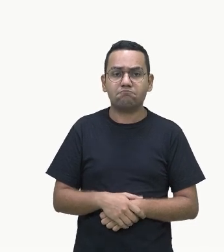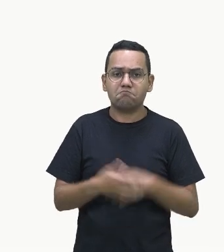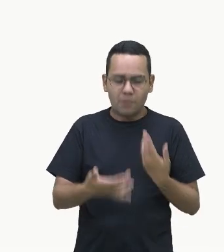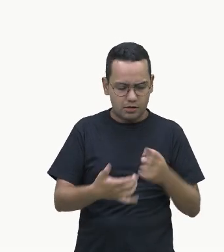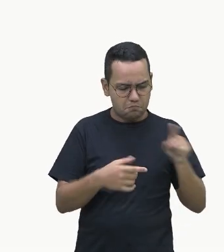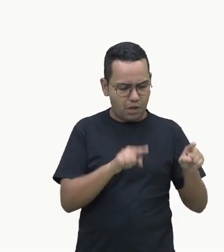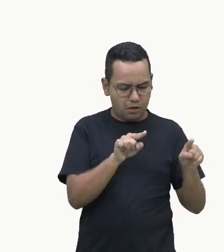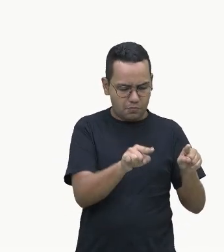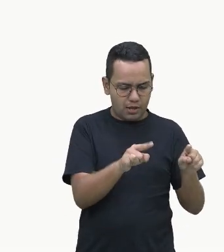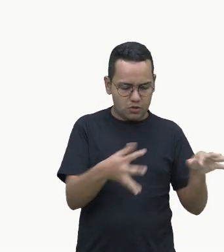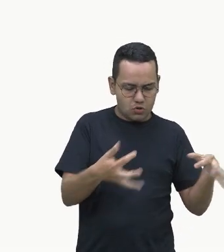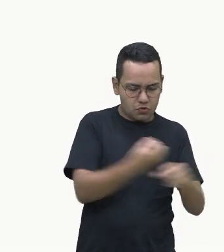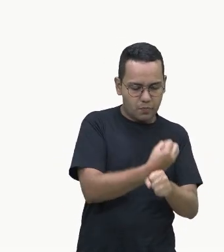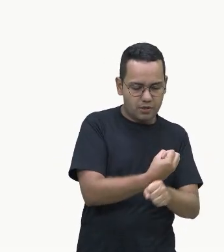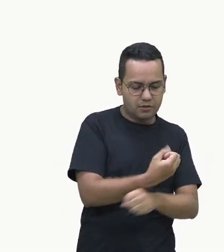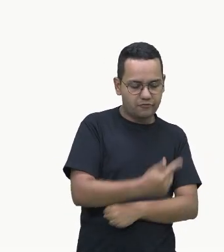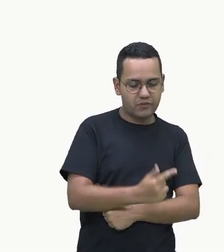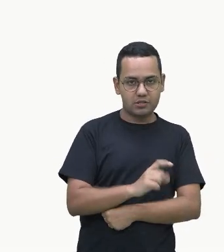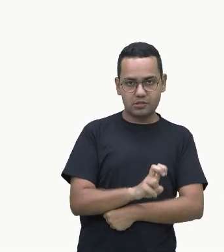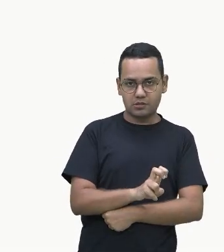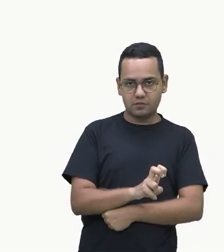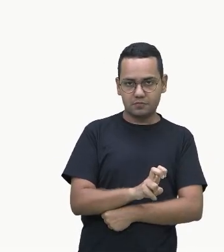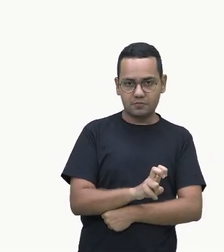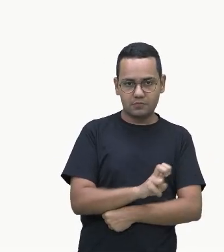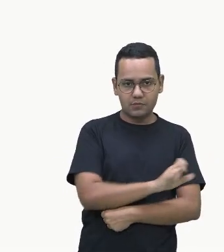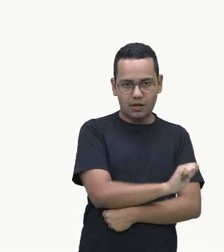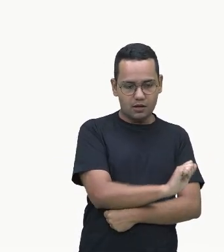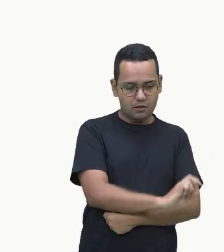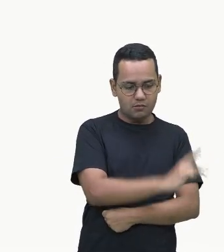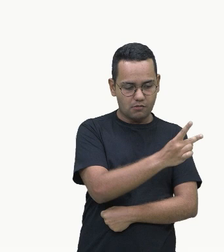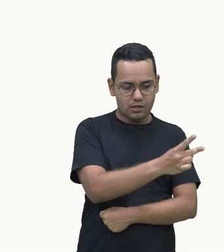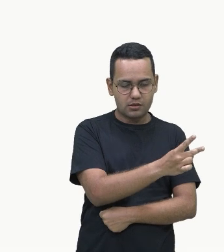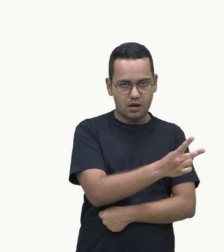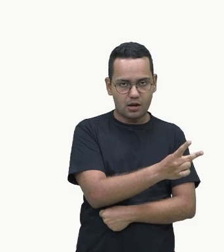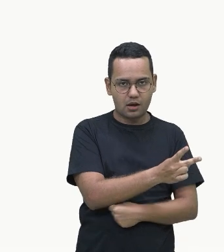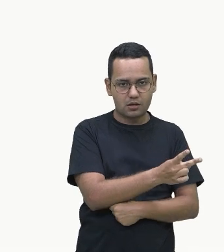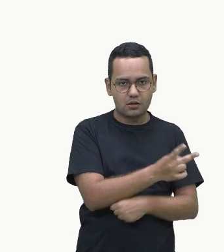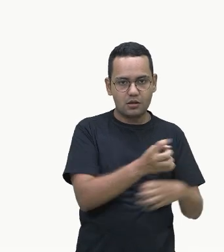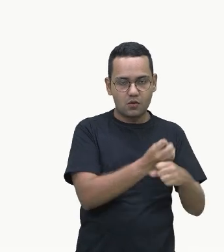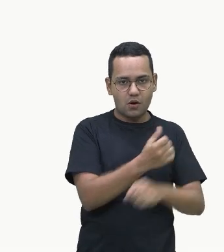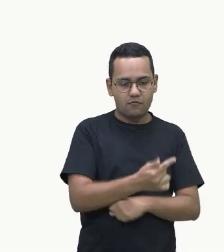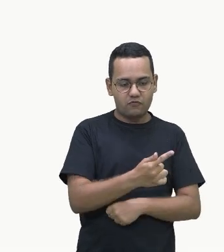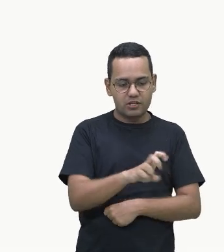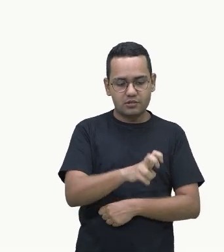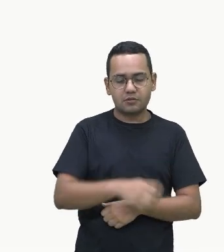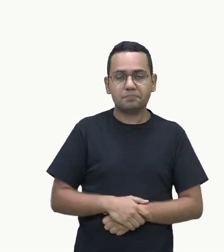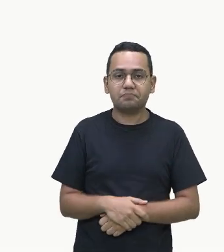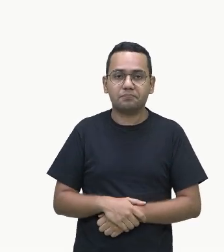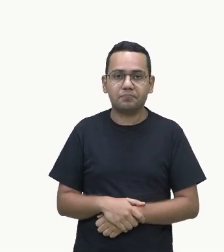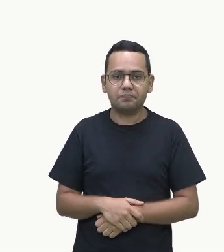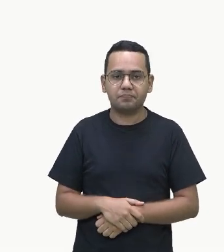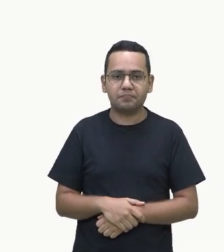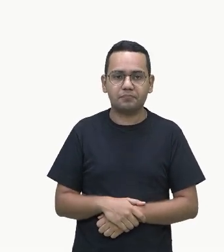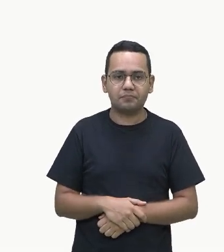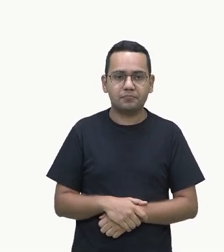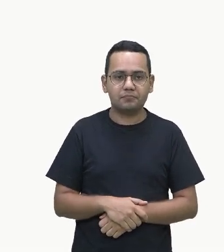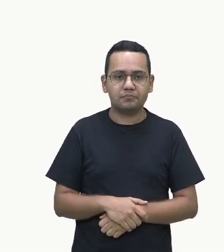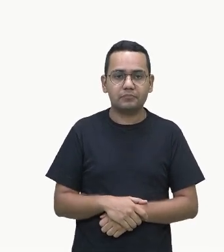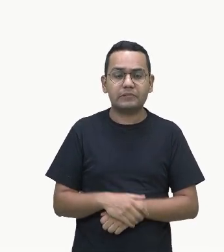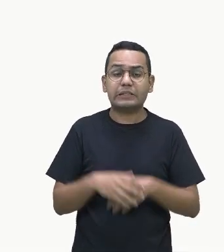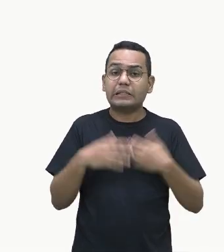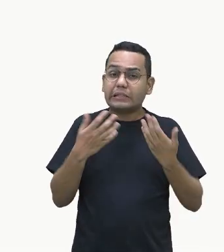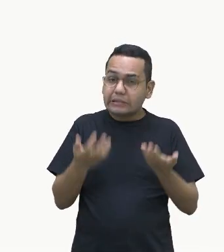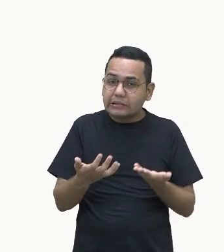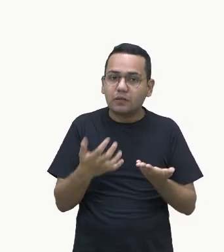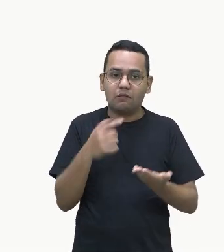mais 9, 25. Então, A ao quadrado é igual a 25. Para lhe ajudar